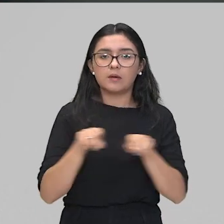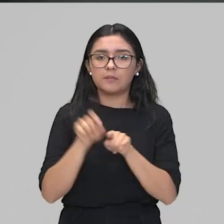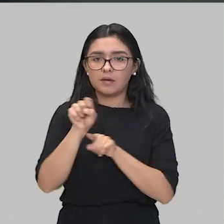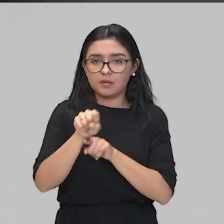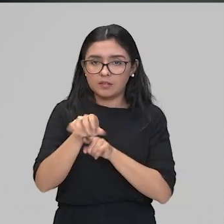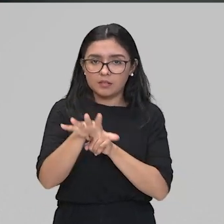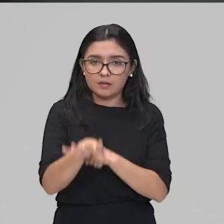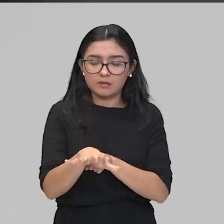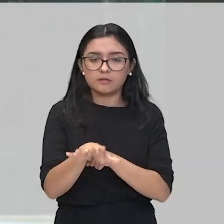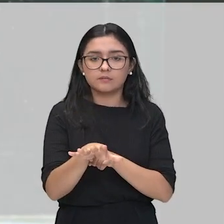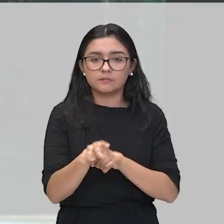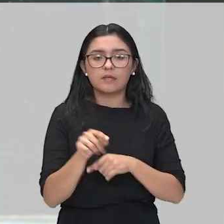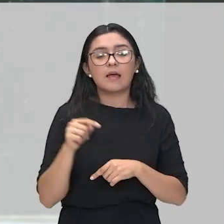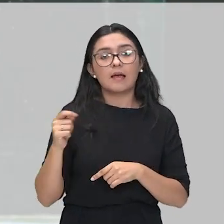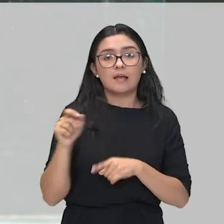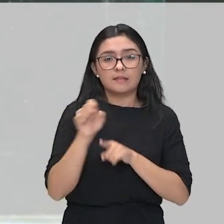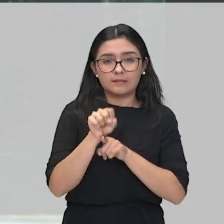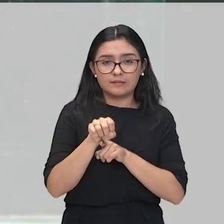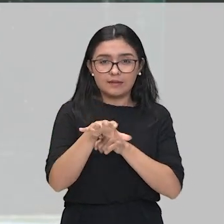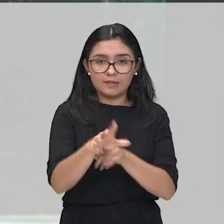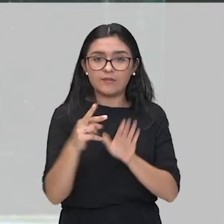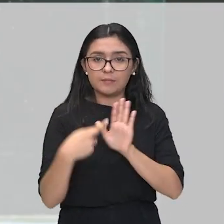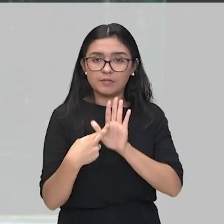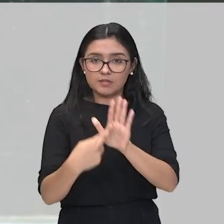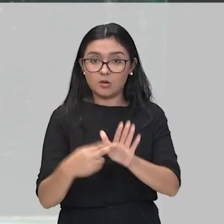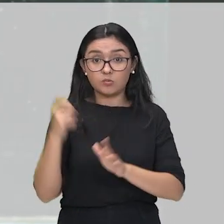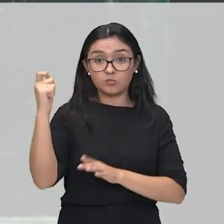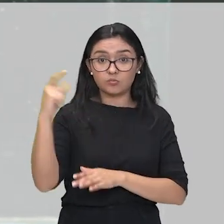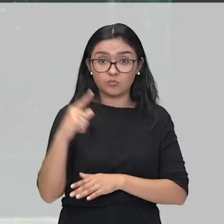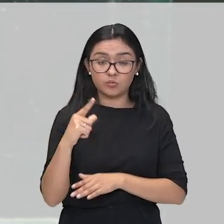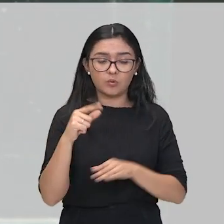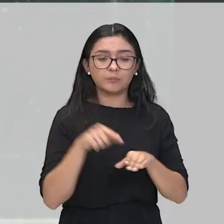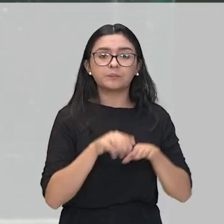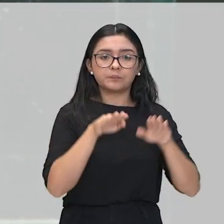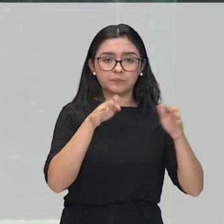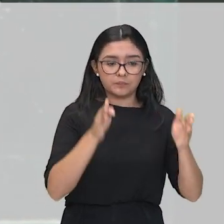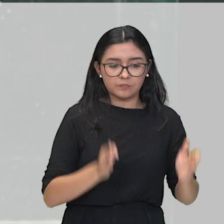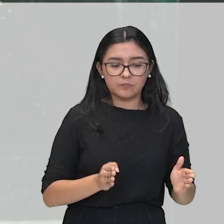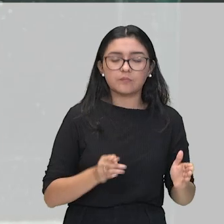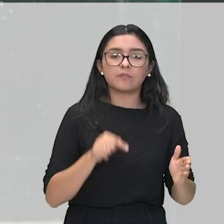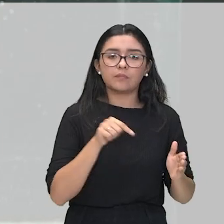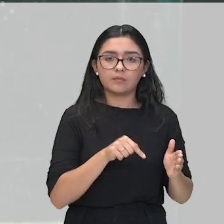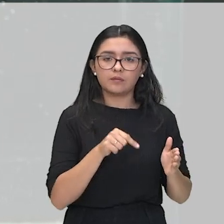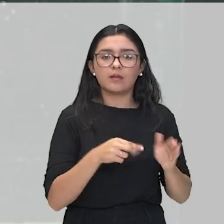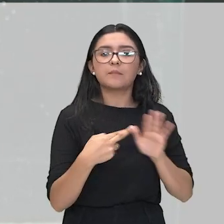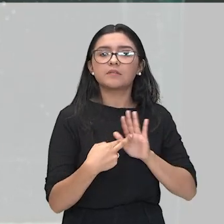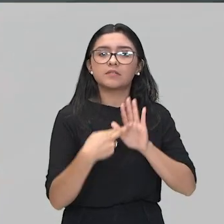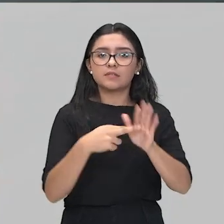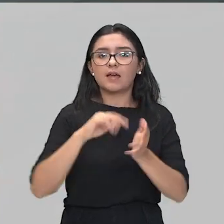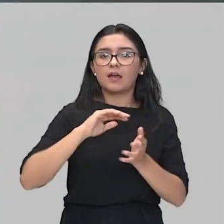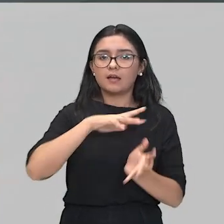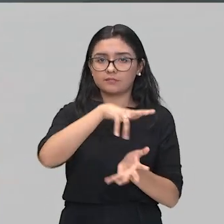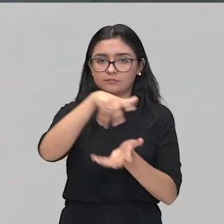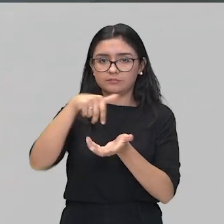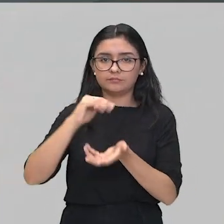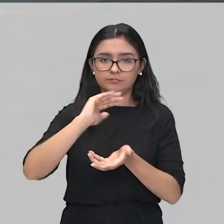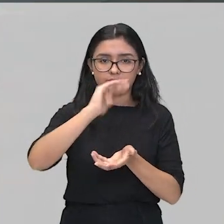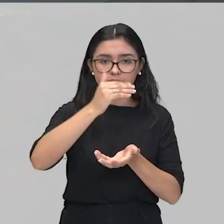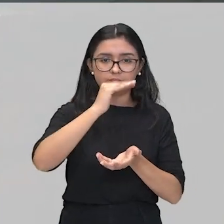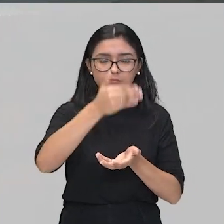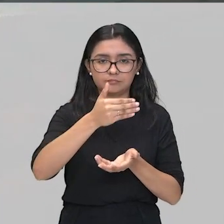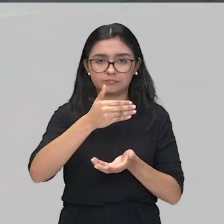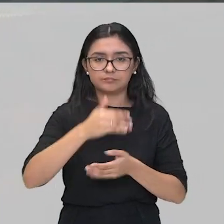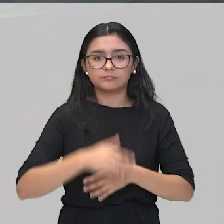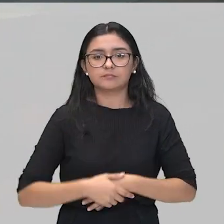o papel do nosso Sol. E o aquário vai ser aí a nossa atmosfera, pessoal. Entre a